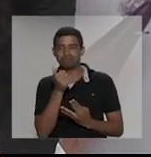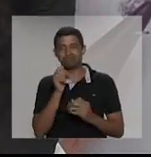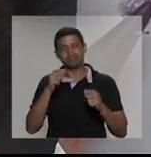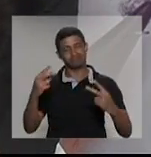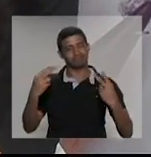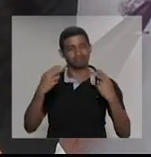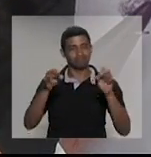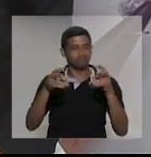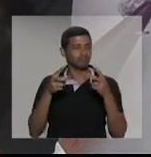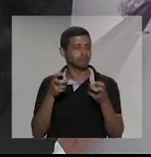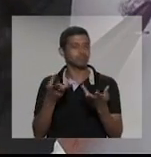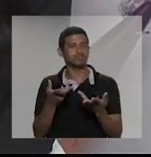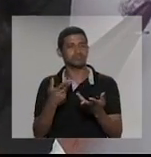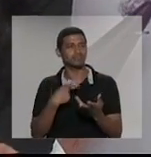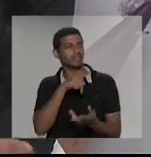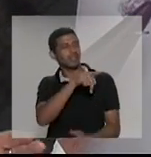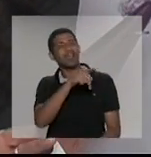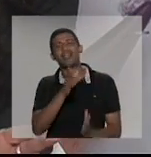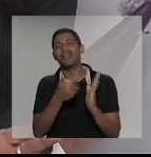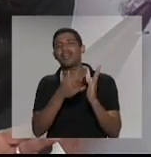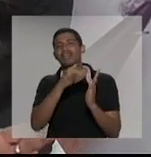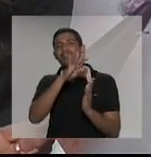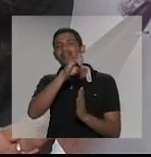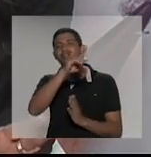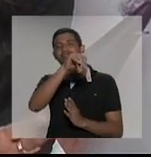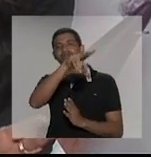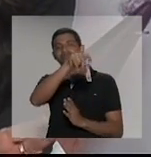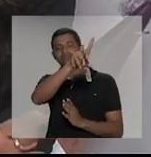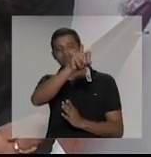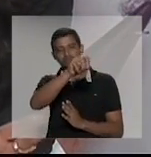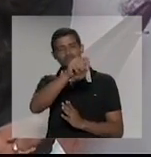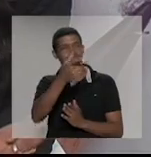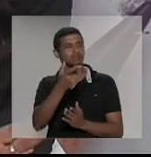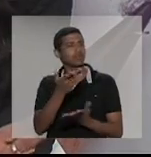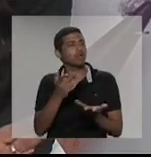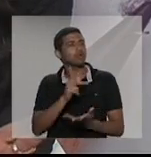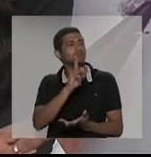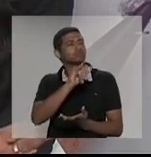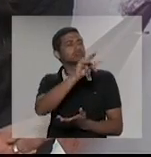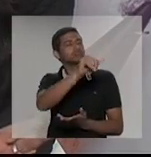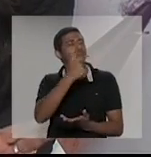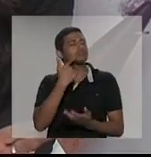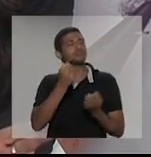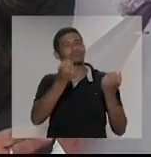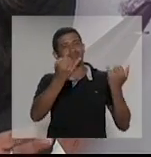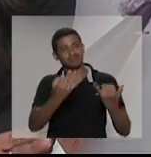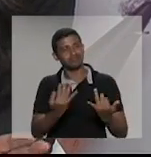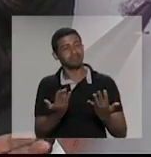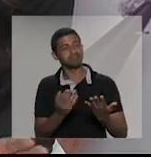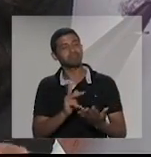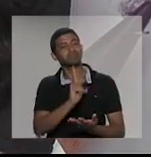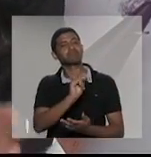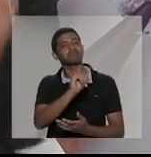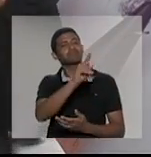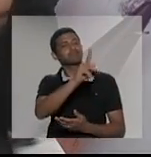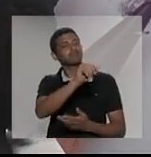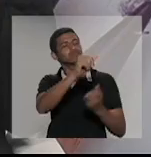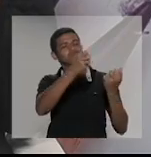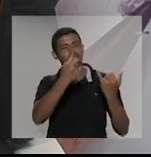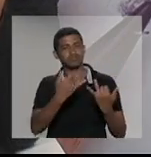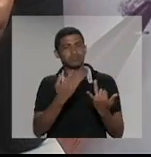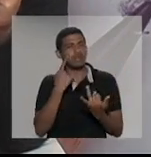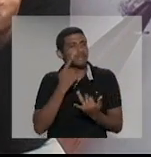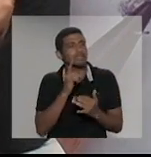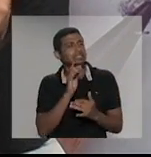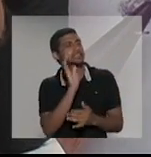que eu quero passar para o livro da Fernanda, que tem tudo a ver com isso que a gente está conversando aqui, com força, né, Fernanda? Vamos lá, Kika.